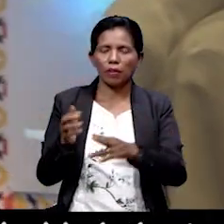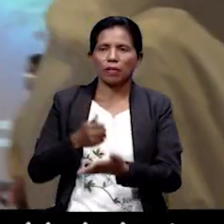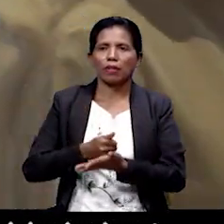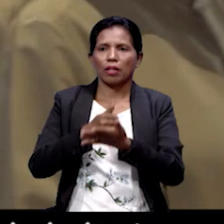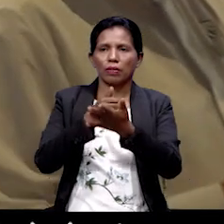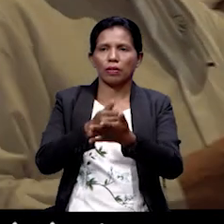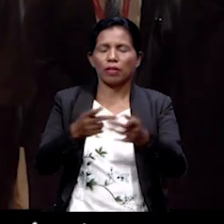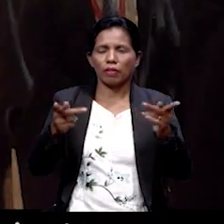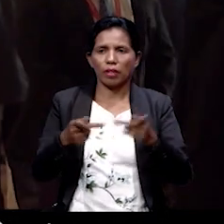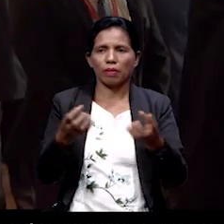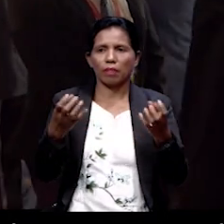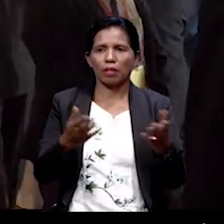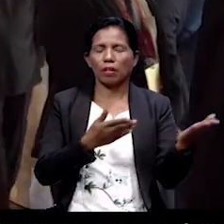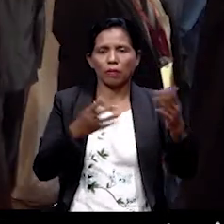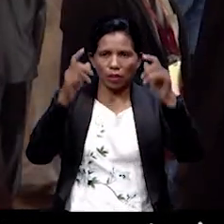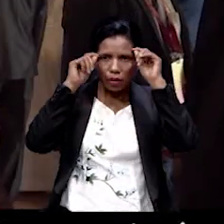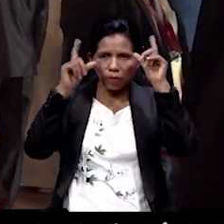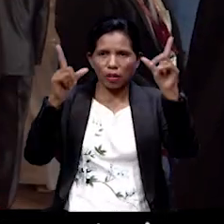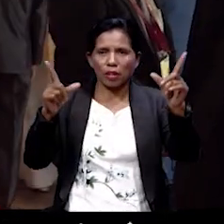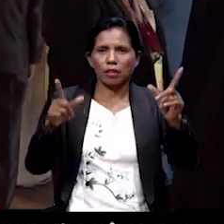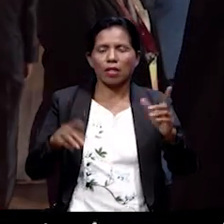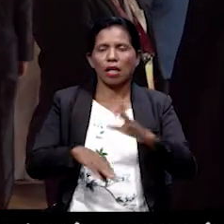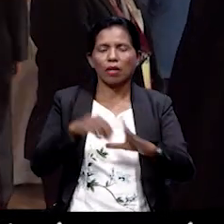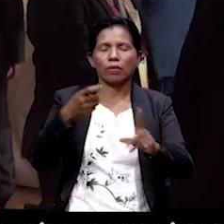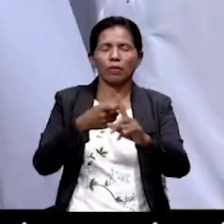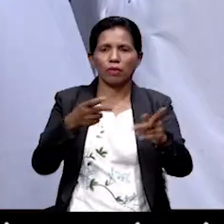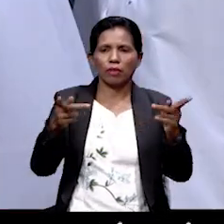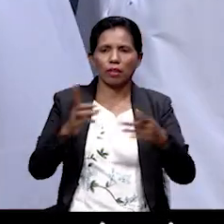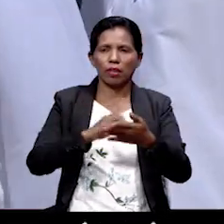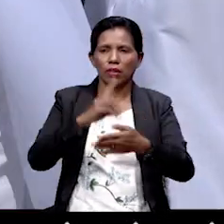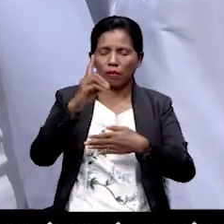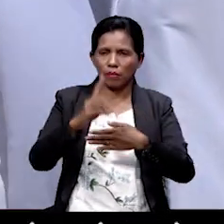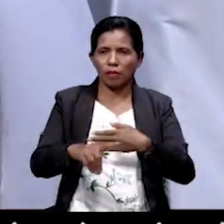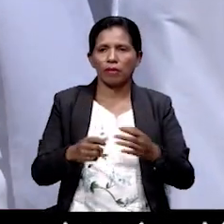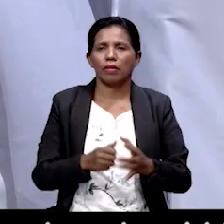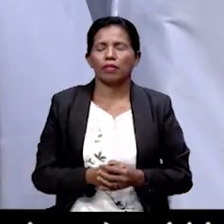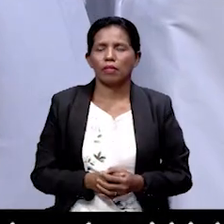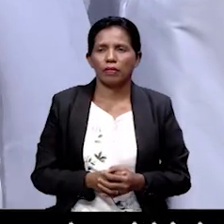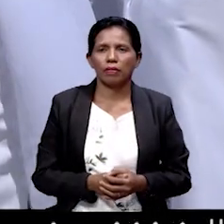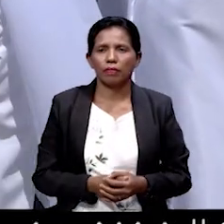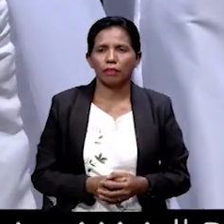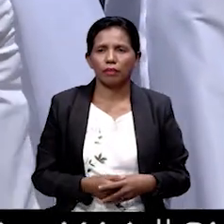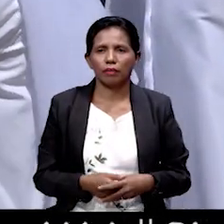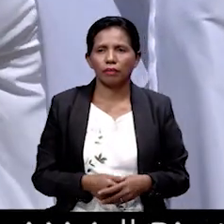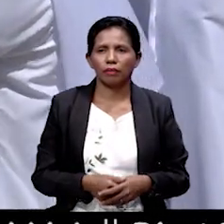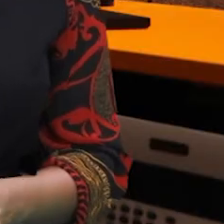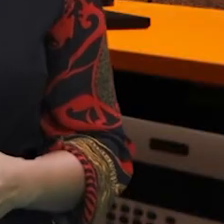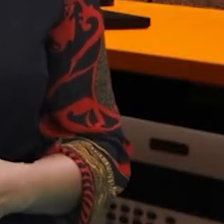área waiwain, o de Lourdes Timor-Leste saiu-se isolamento, ba desenvolvimento. Ferri Soares, Ziemen.